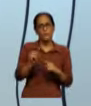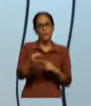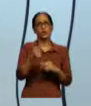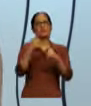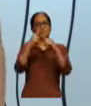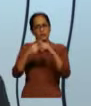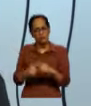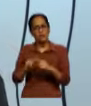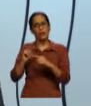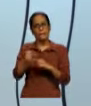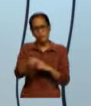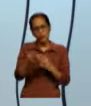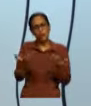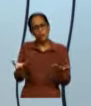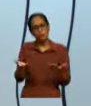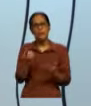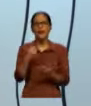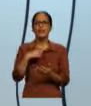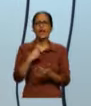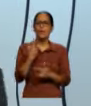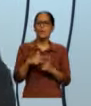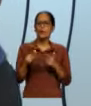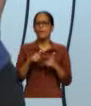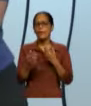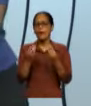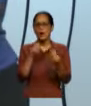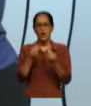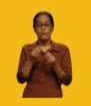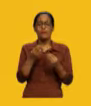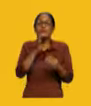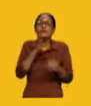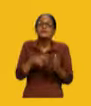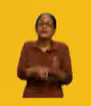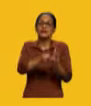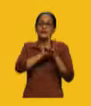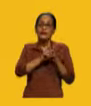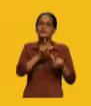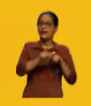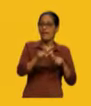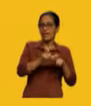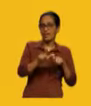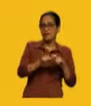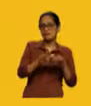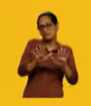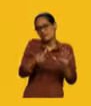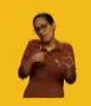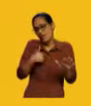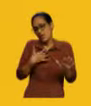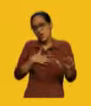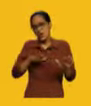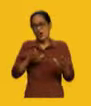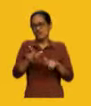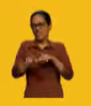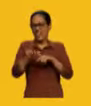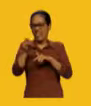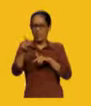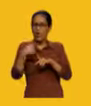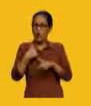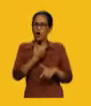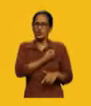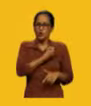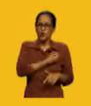meus números. O único problema era operar com essas letras, né? Porque não era muito gostoso, não. Eu prefiro nosso sistema de numeração. Eu